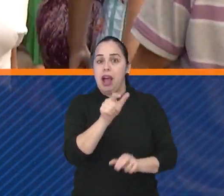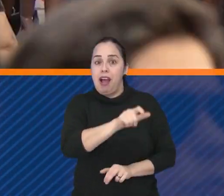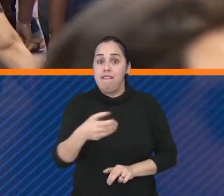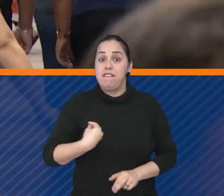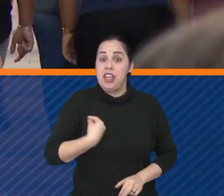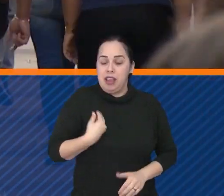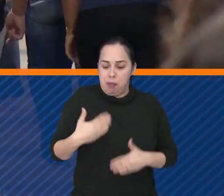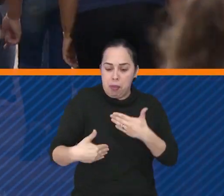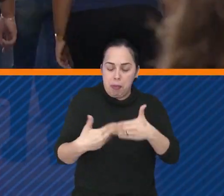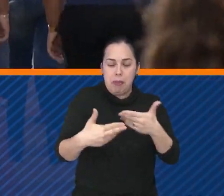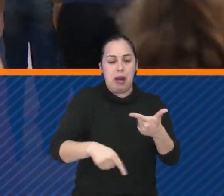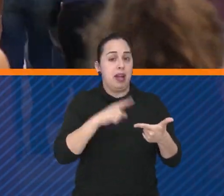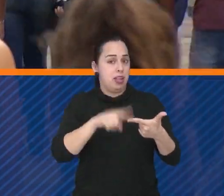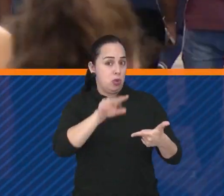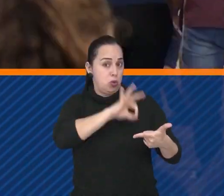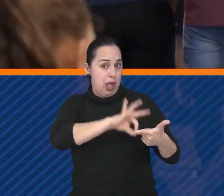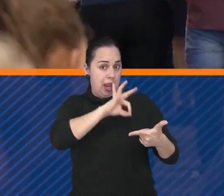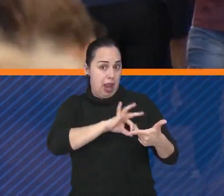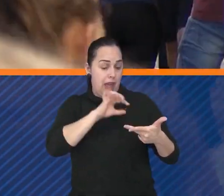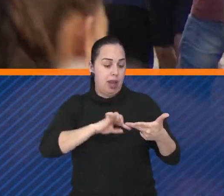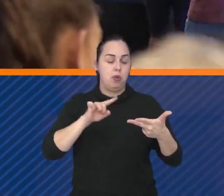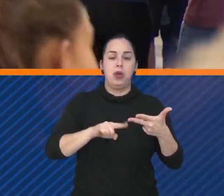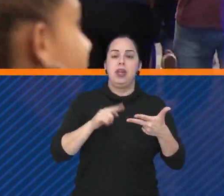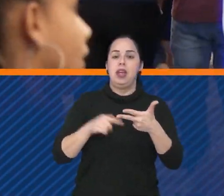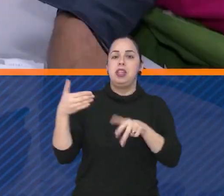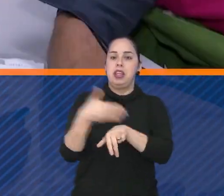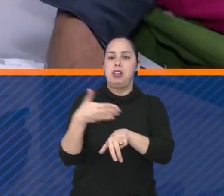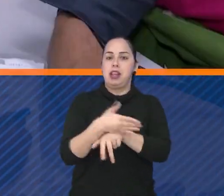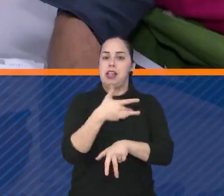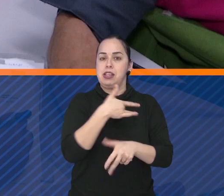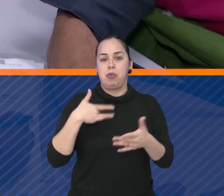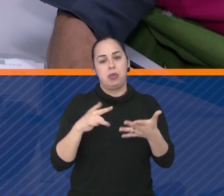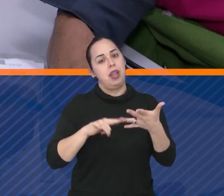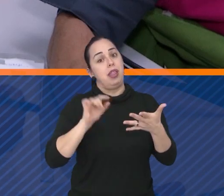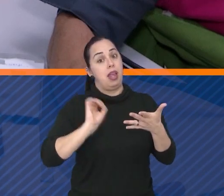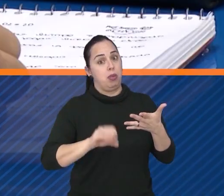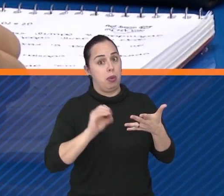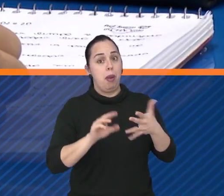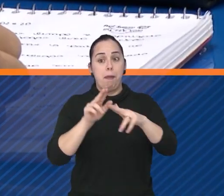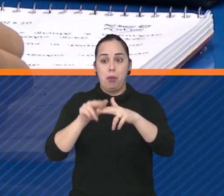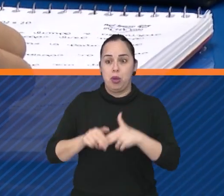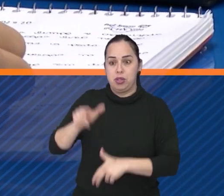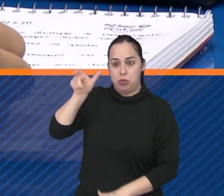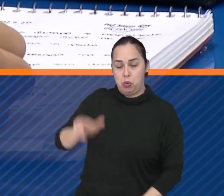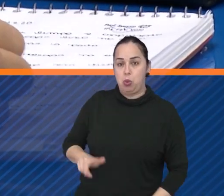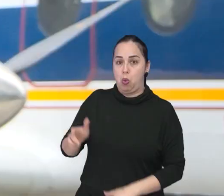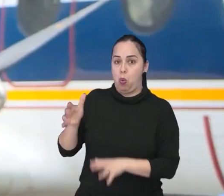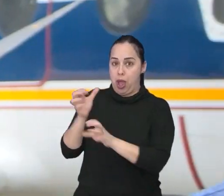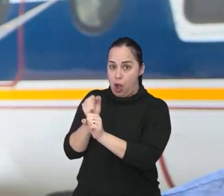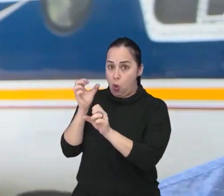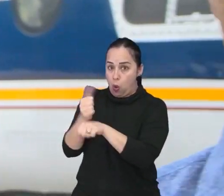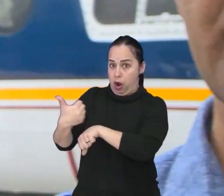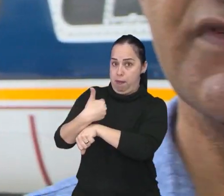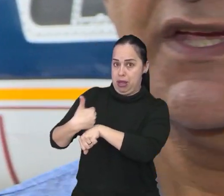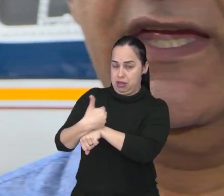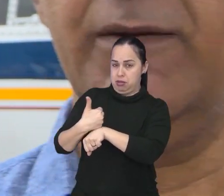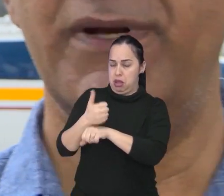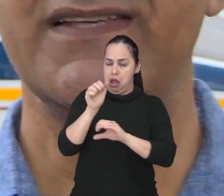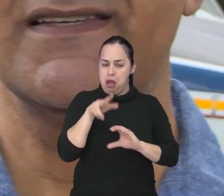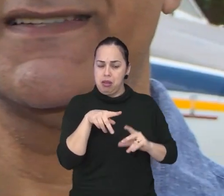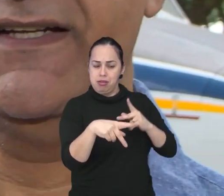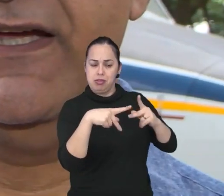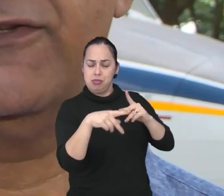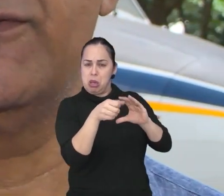com indicadores como expectativa de vida, renda, acesso à saúde e educação. Para este